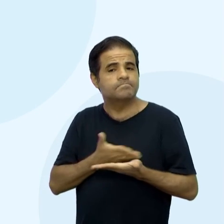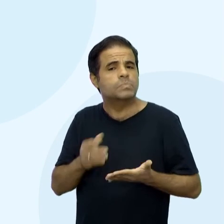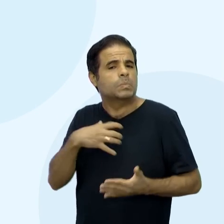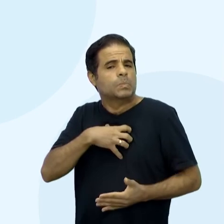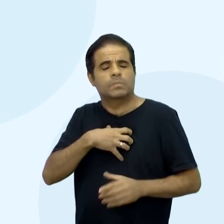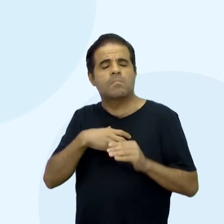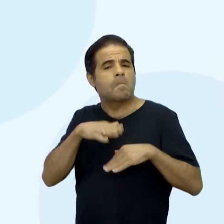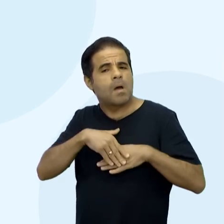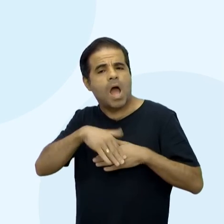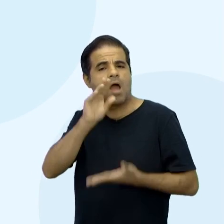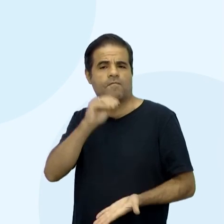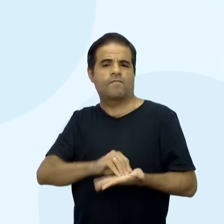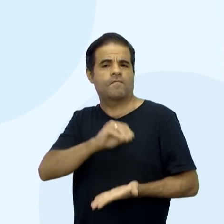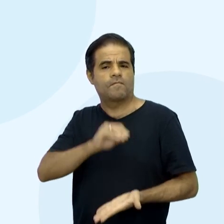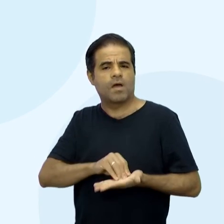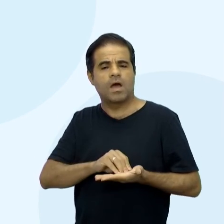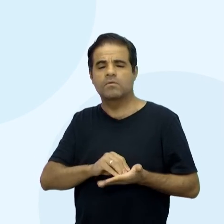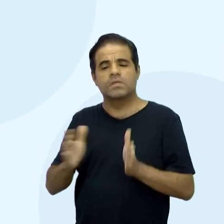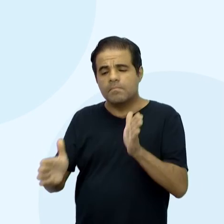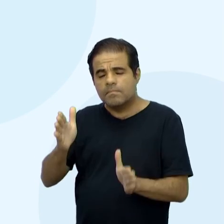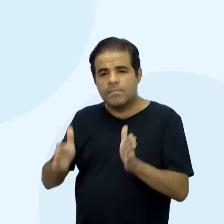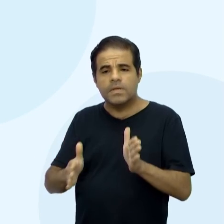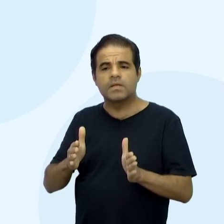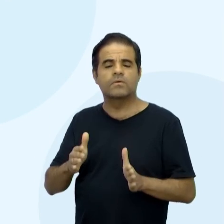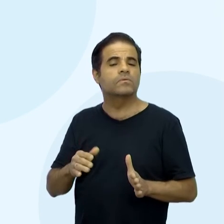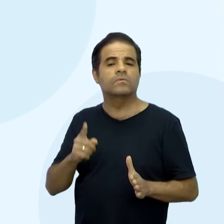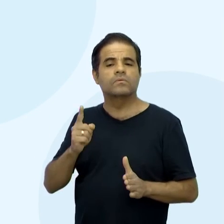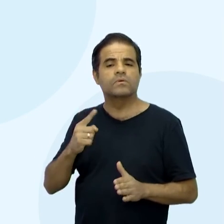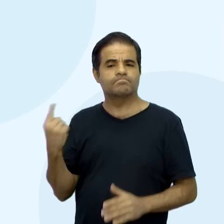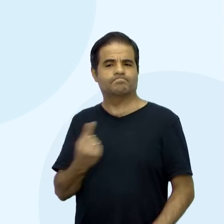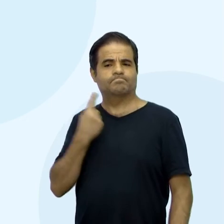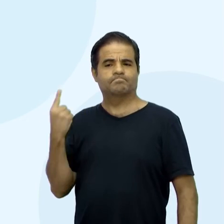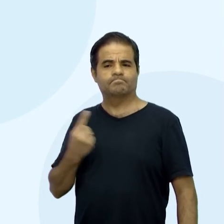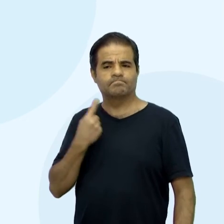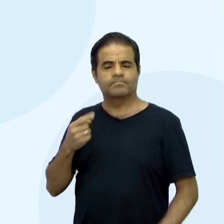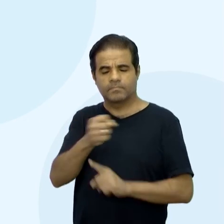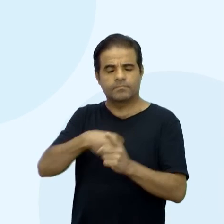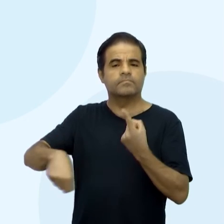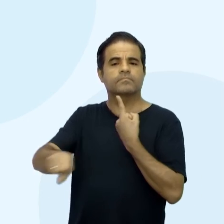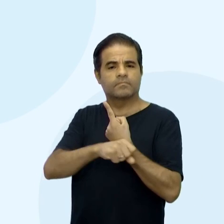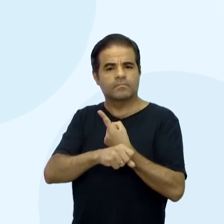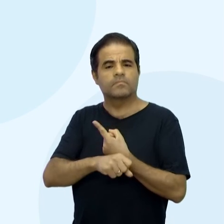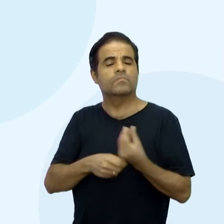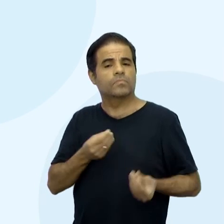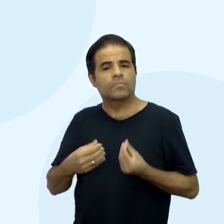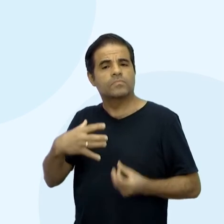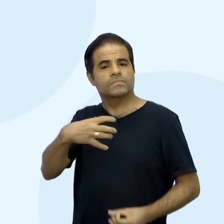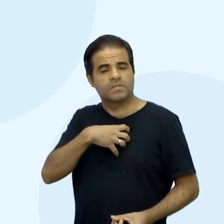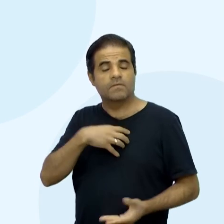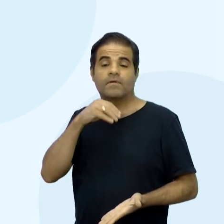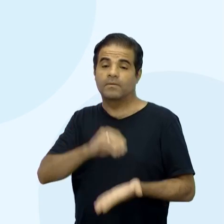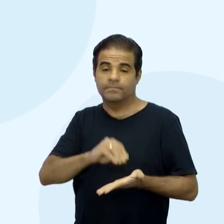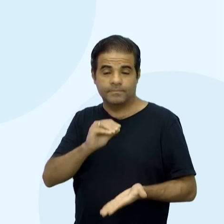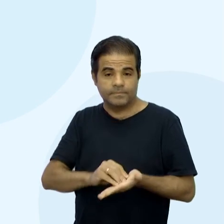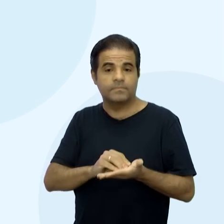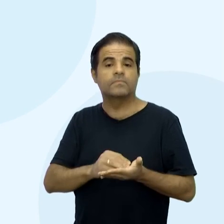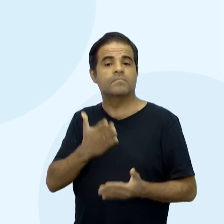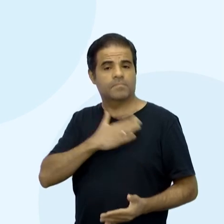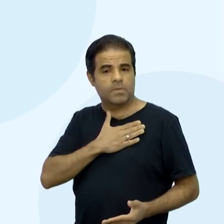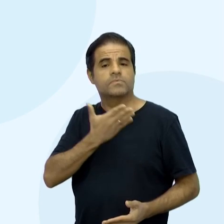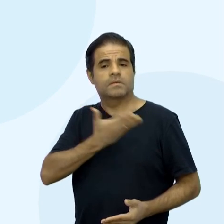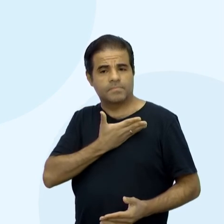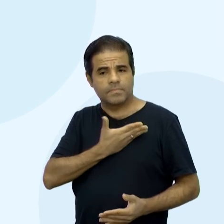que você sentiu mais falta durante esse período de isolamento social, né? Eu senti falta dos meus